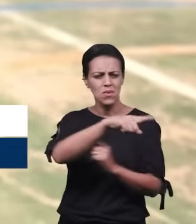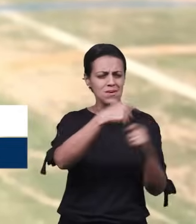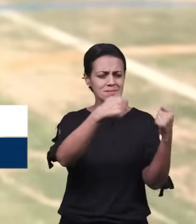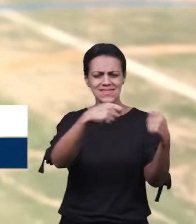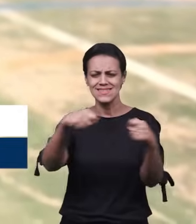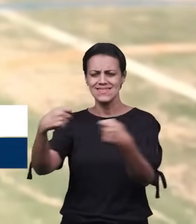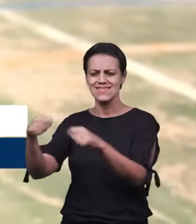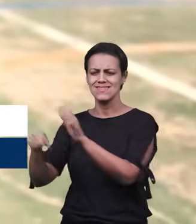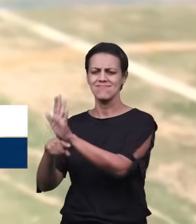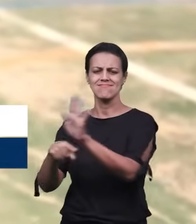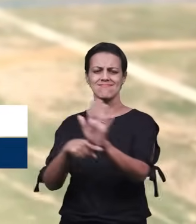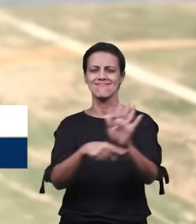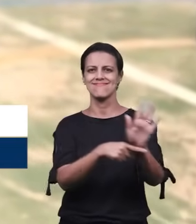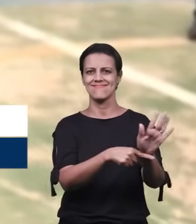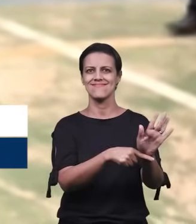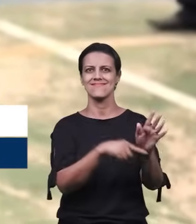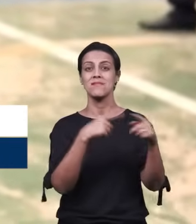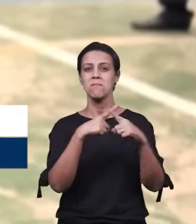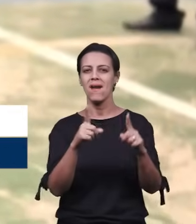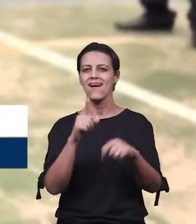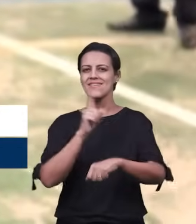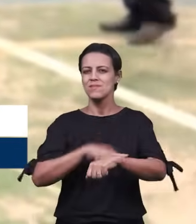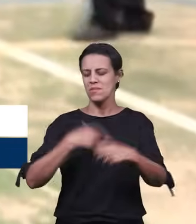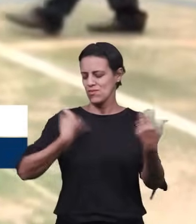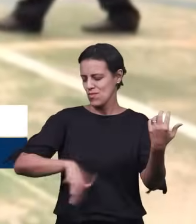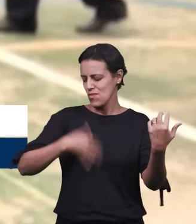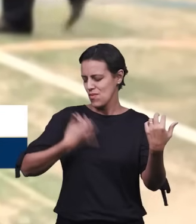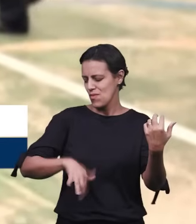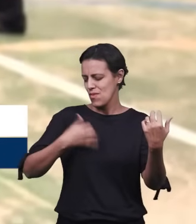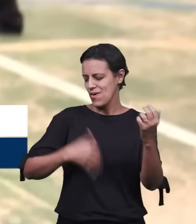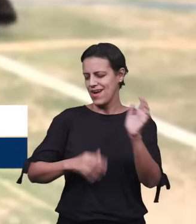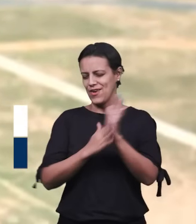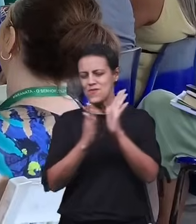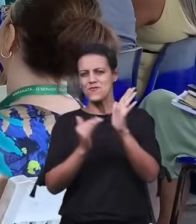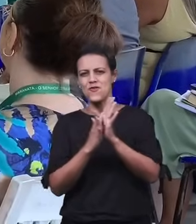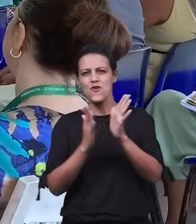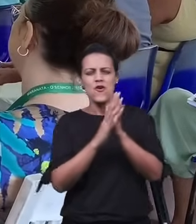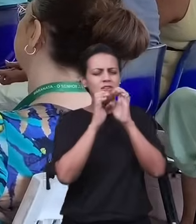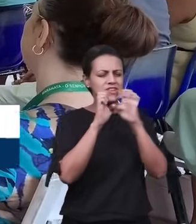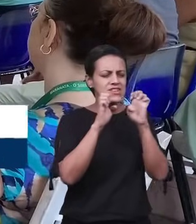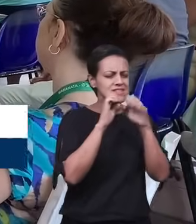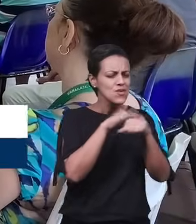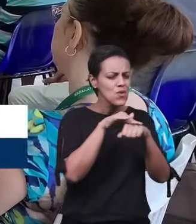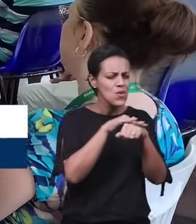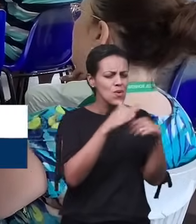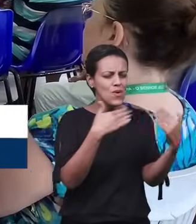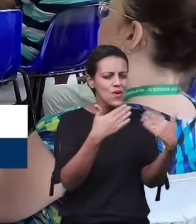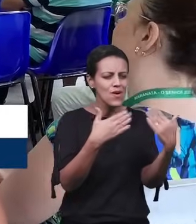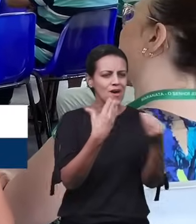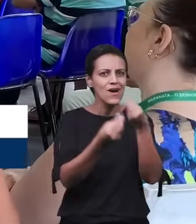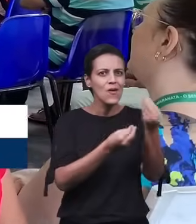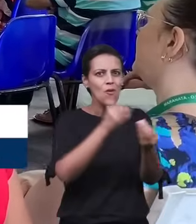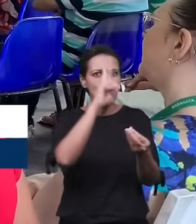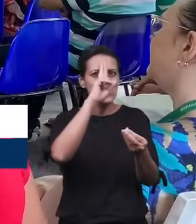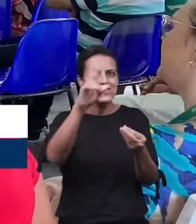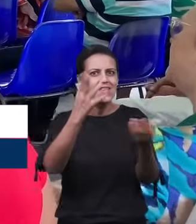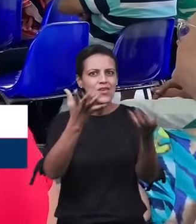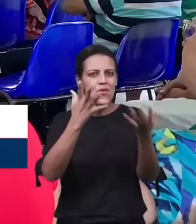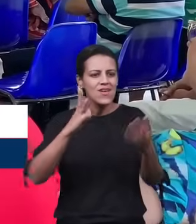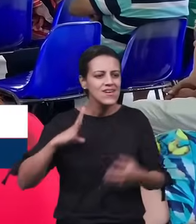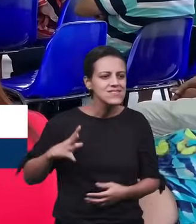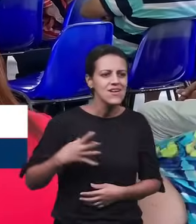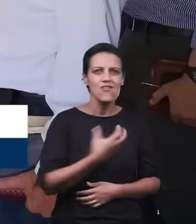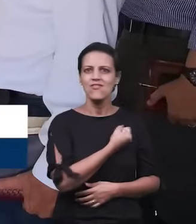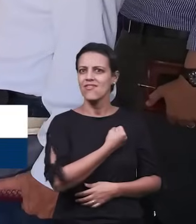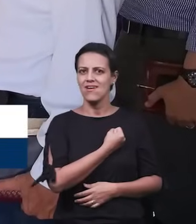da evangelização, o quanto Deus ele tem pressa em salvar a vida do homem. Lá no Rio Grande do Norte, também tivemos seminários para